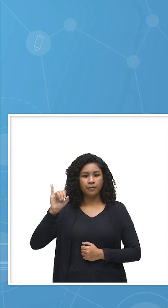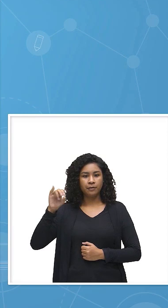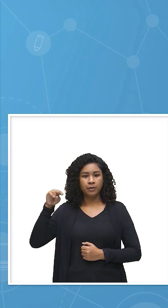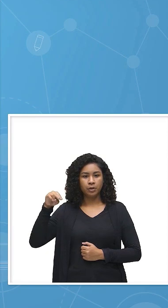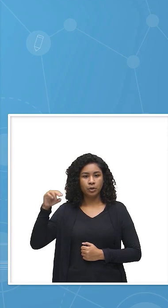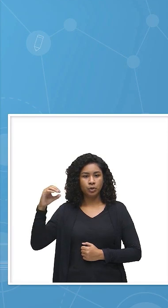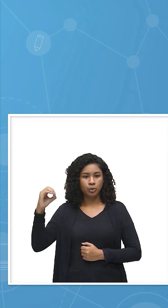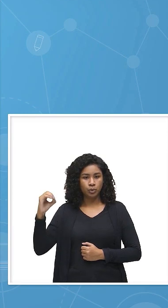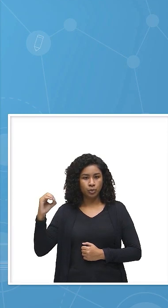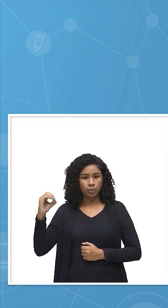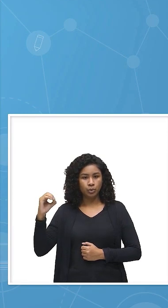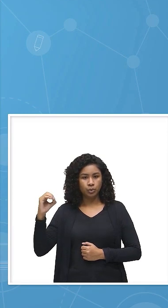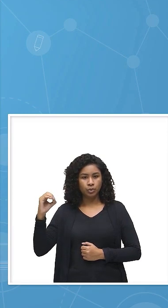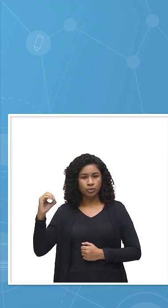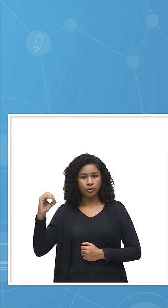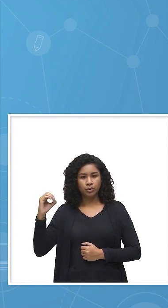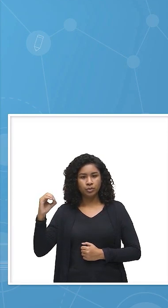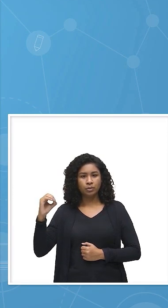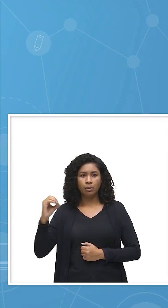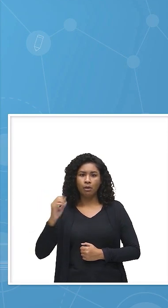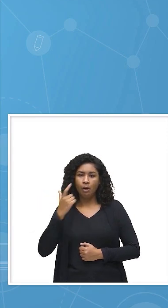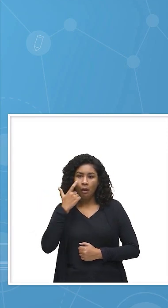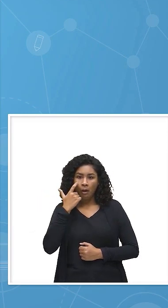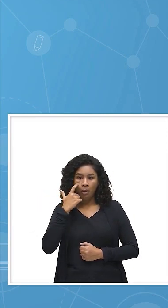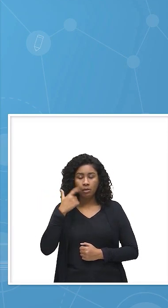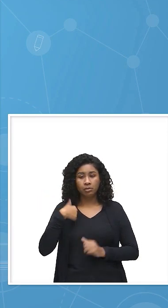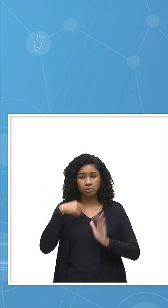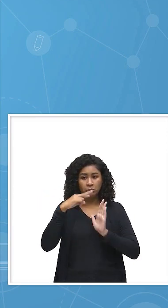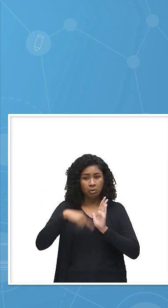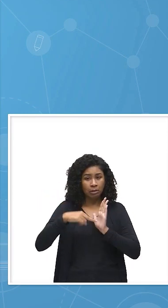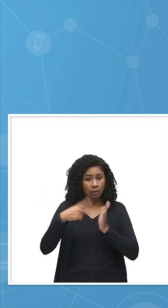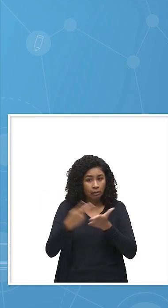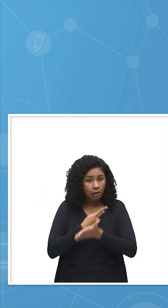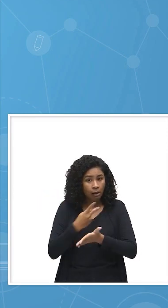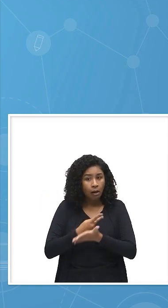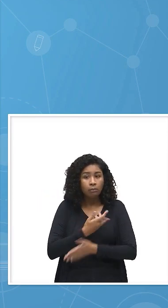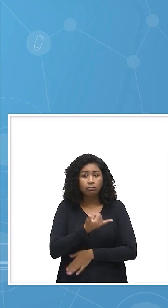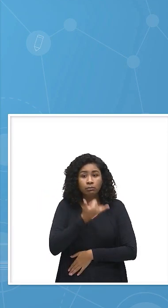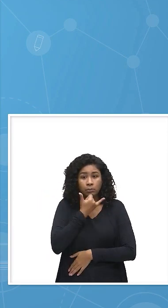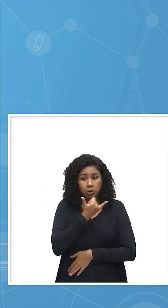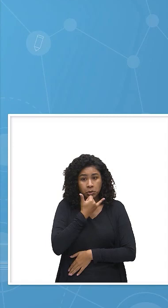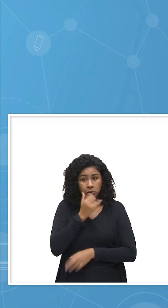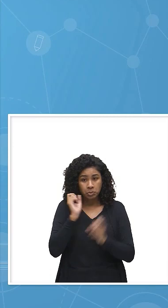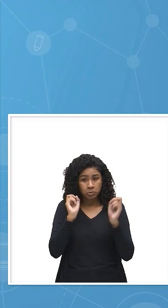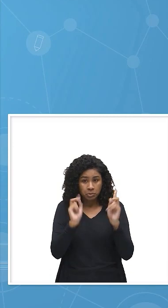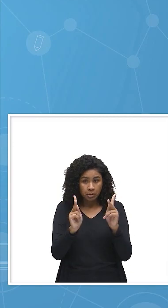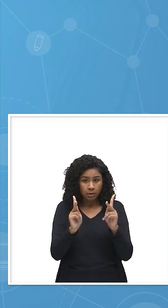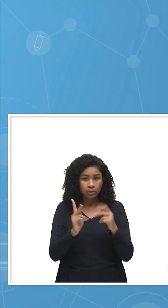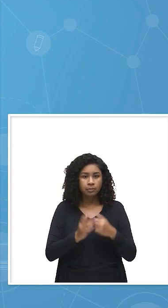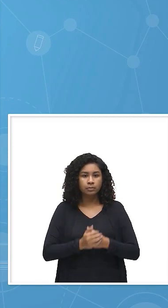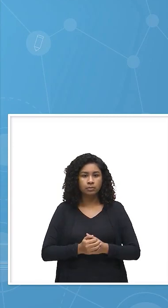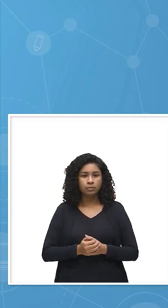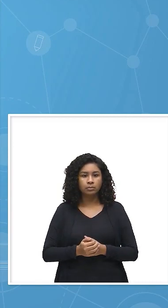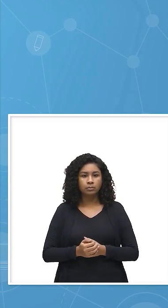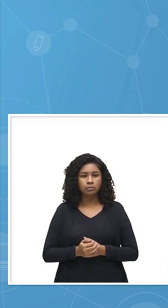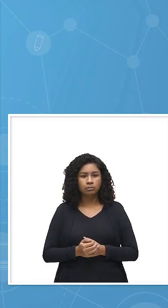Kevino. Olha, se eu não falar o nome de vocês direito, me perdoem, tá? Letra D. Eita, que